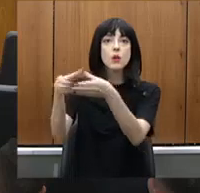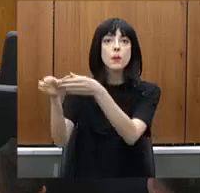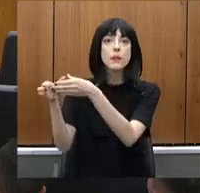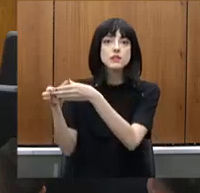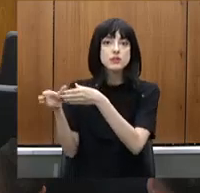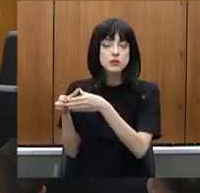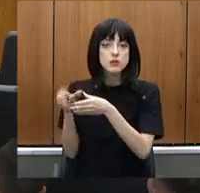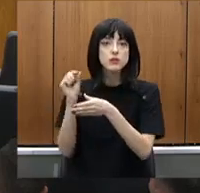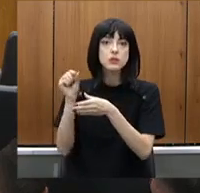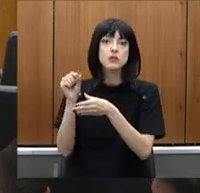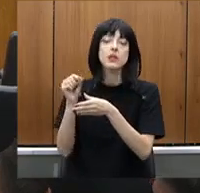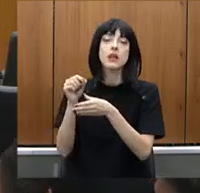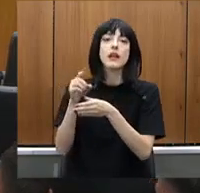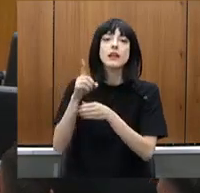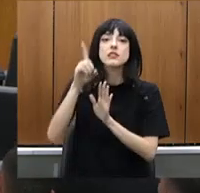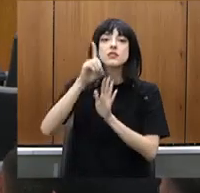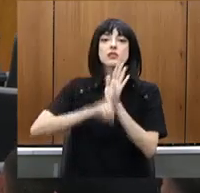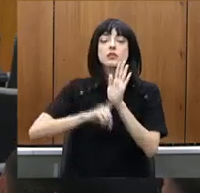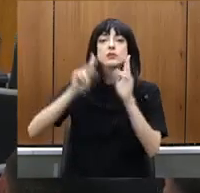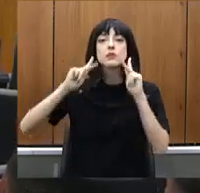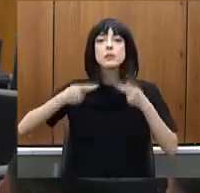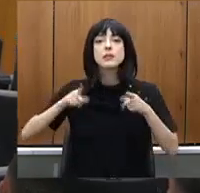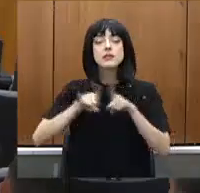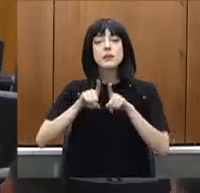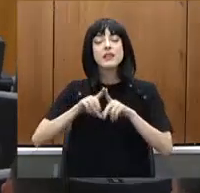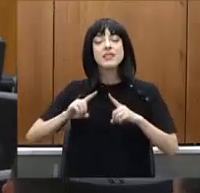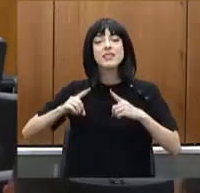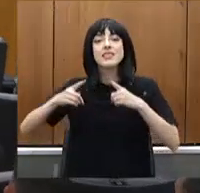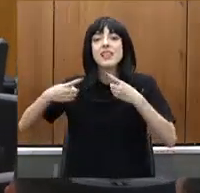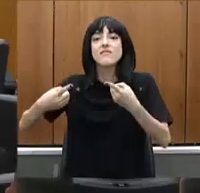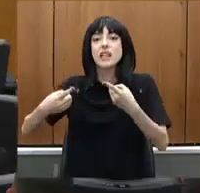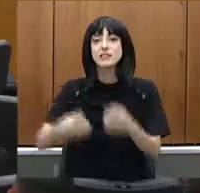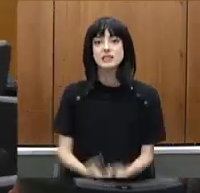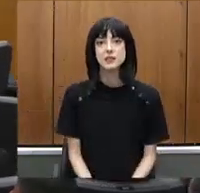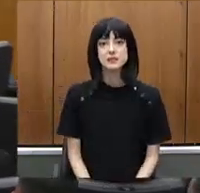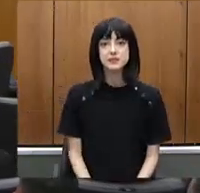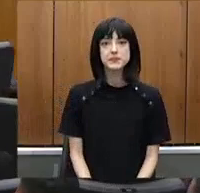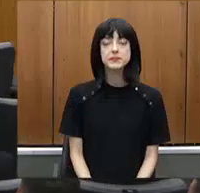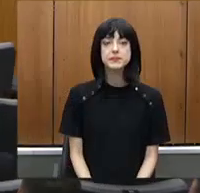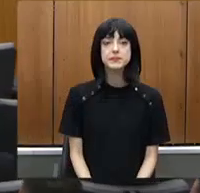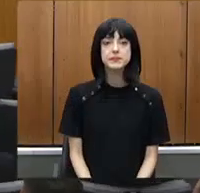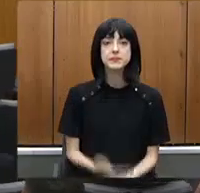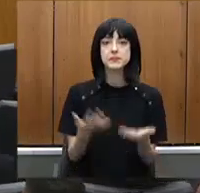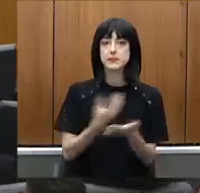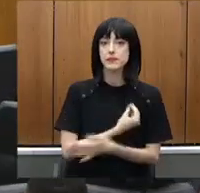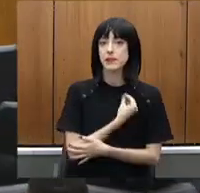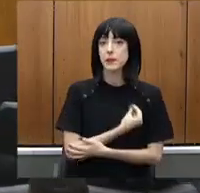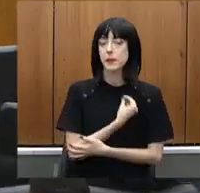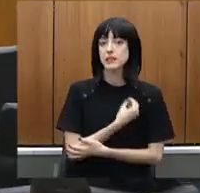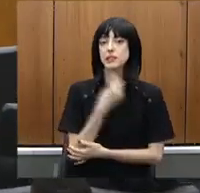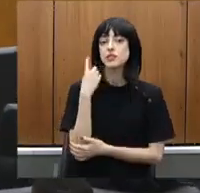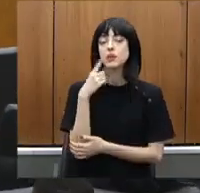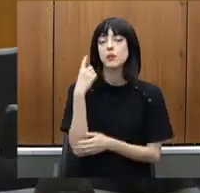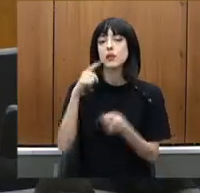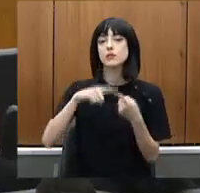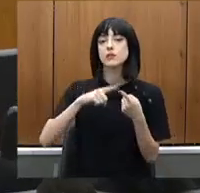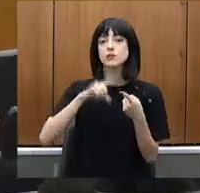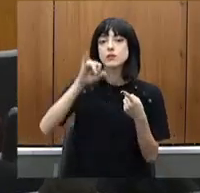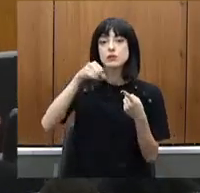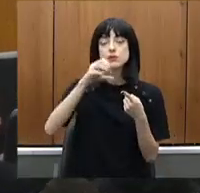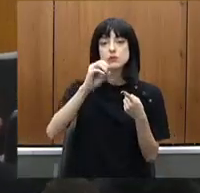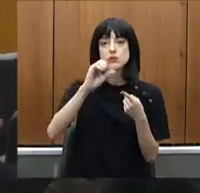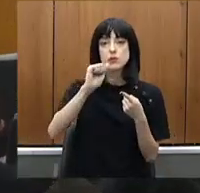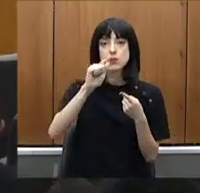dos direitos da mulher presidente de forma que estão presentes os deputados João Leite Sargento Rodrigues